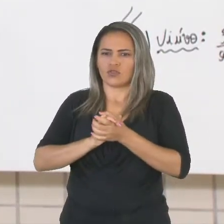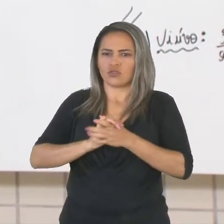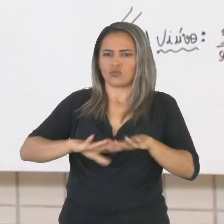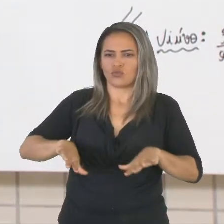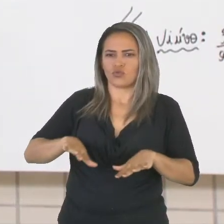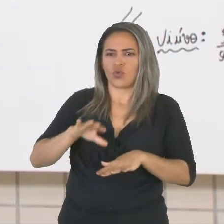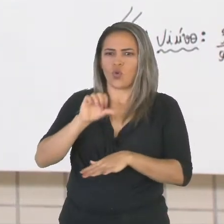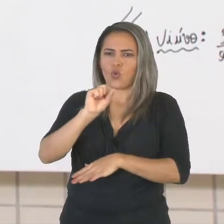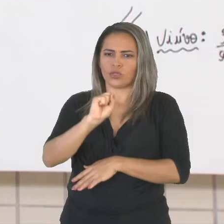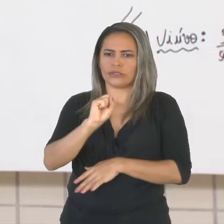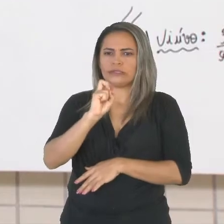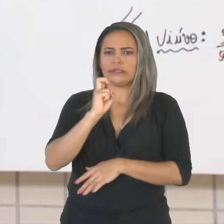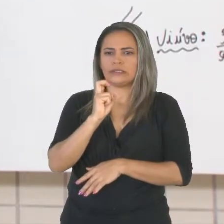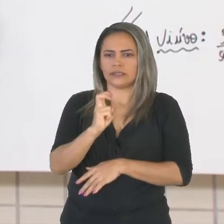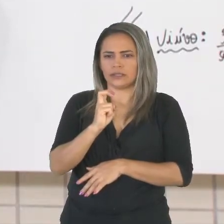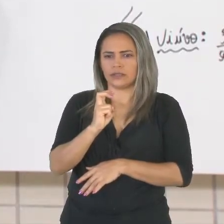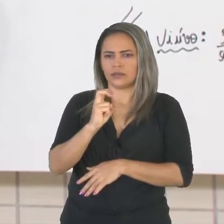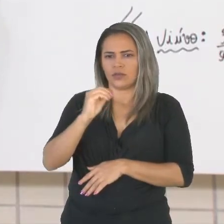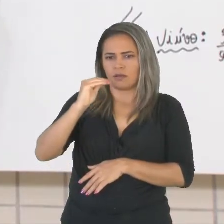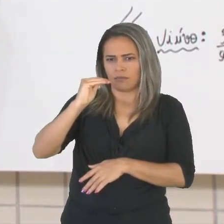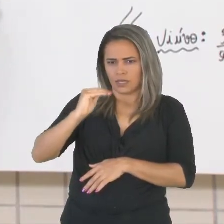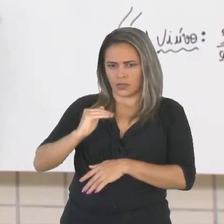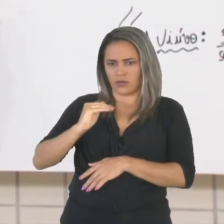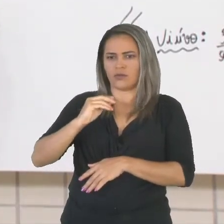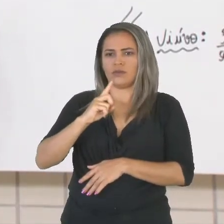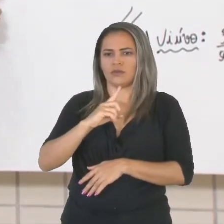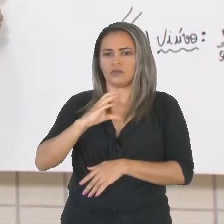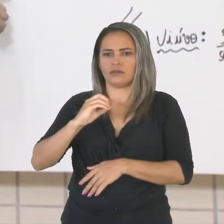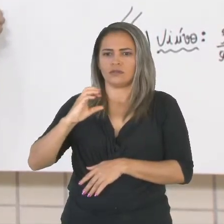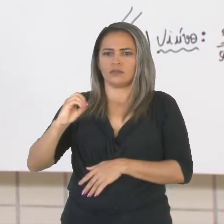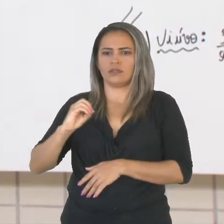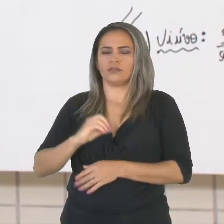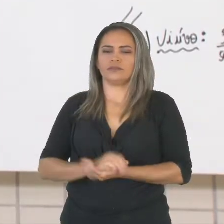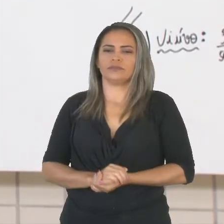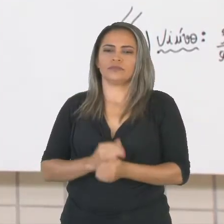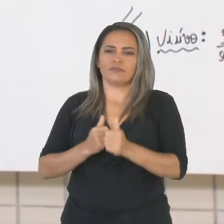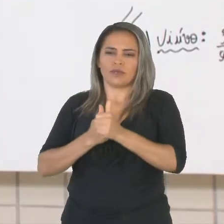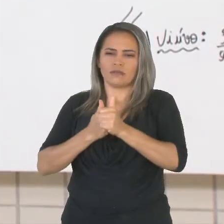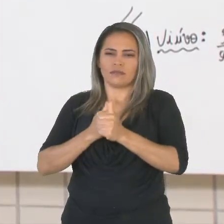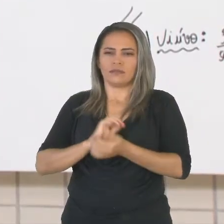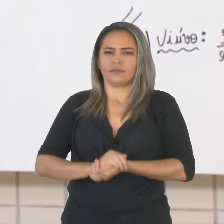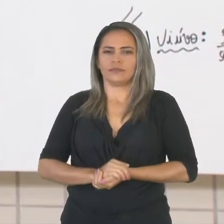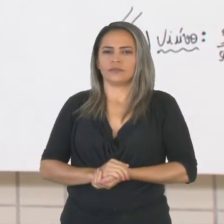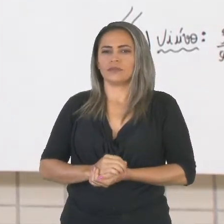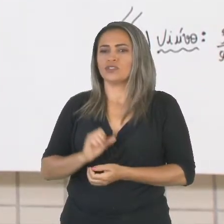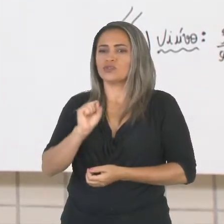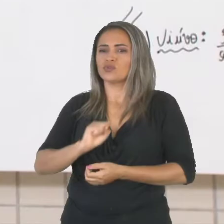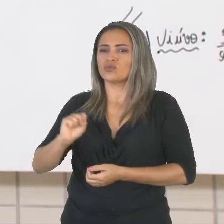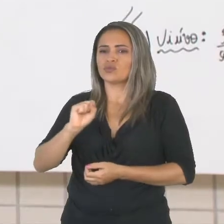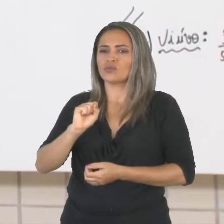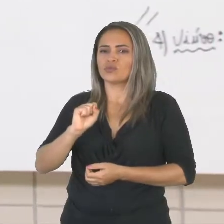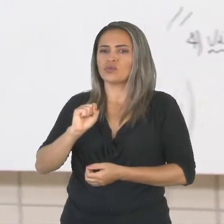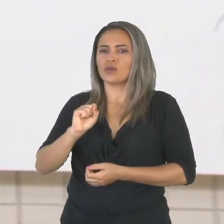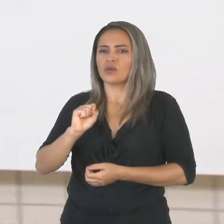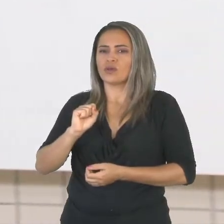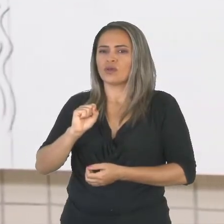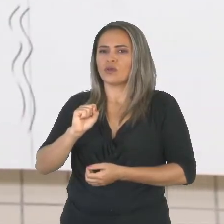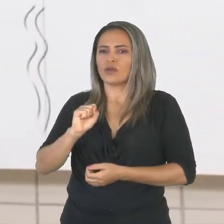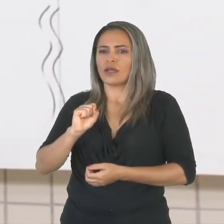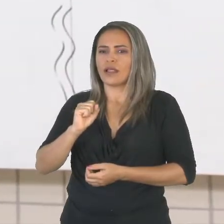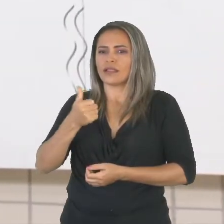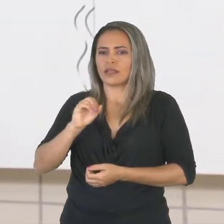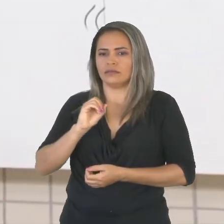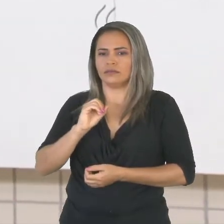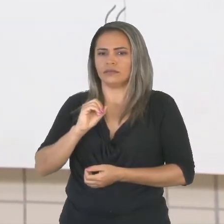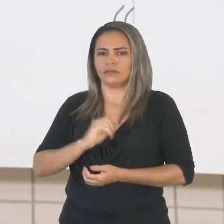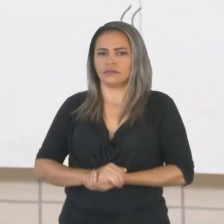são 85, então ele vai ficar abaixo do 100, bem perto. E dívidas são apenas 10. Perceba que quando você